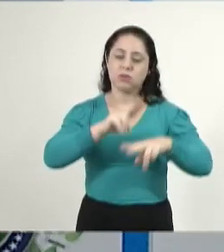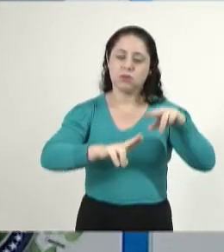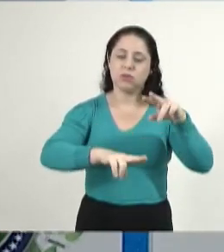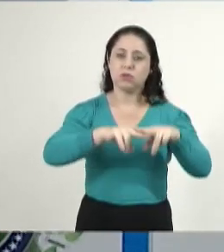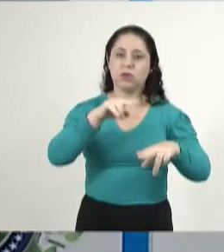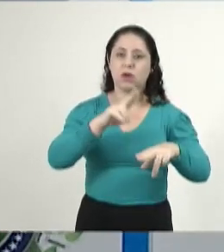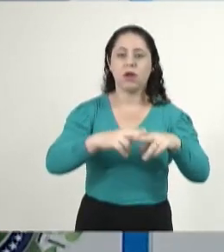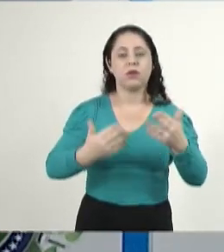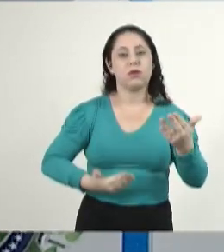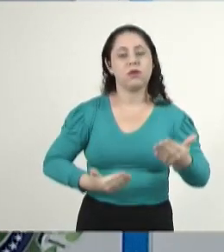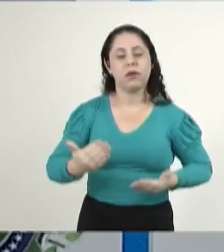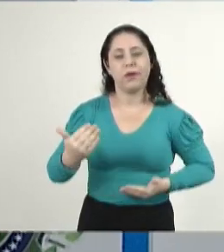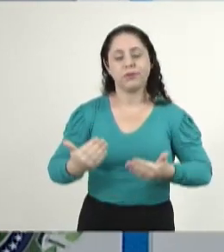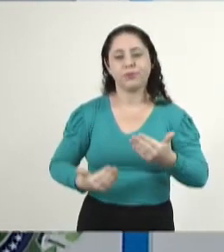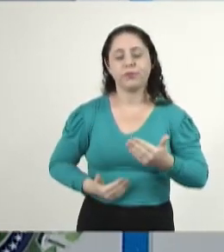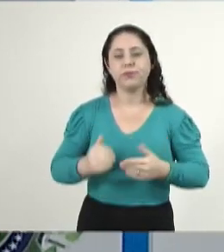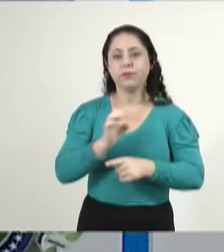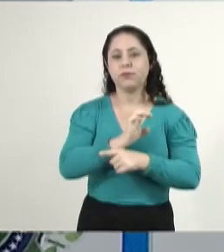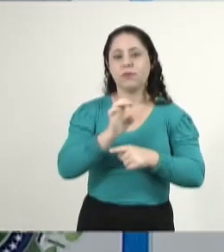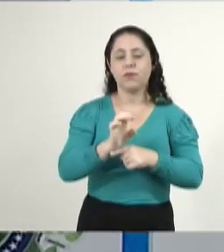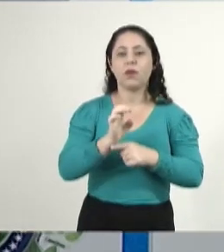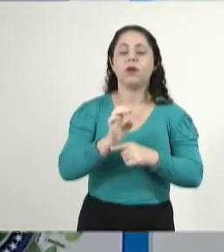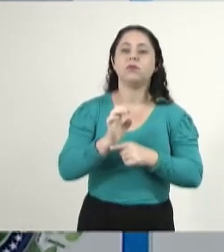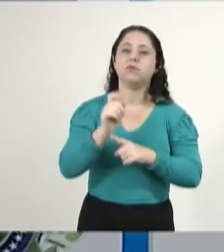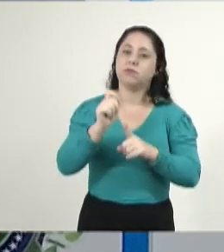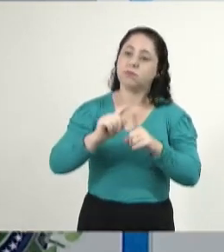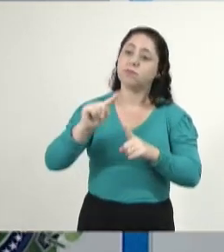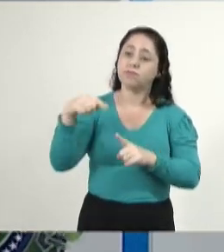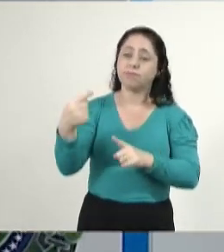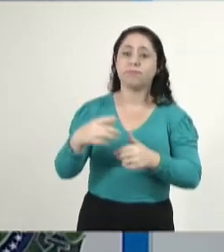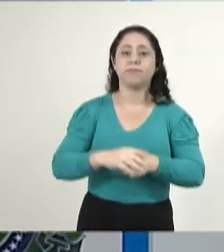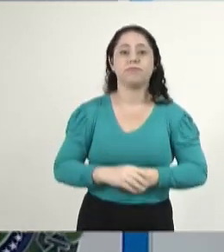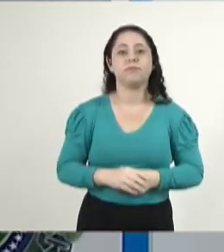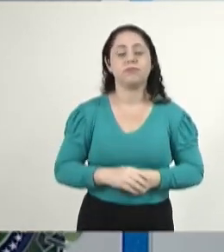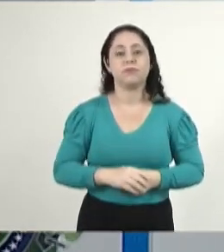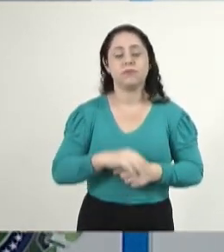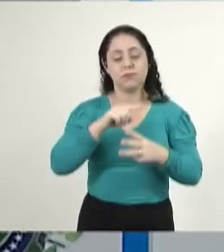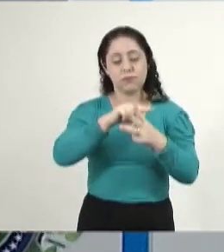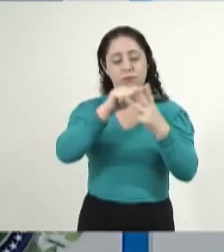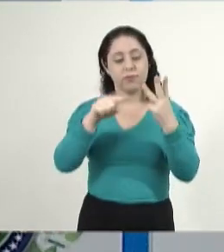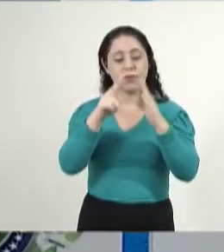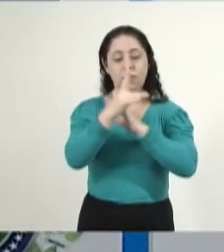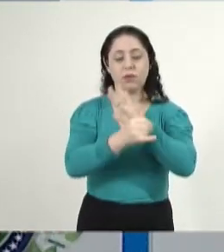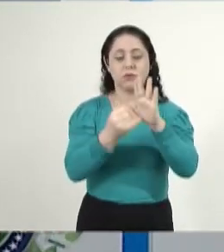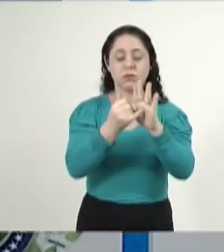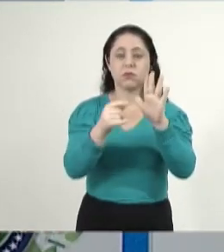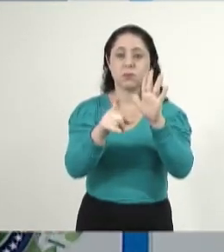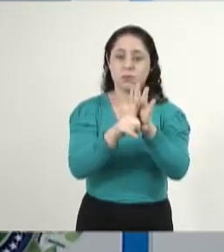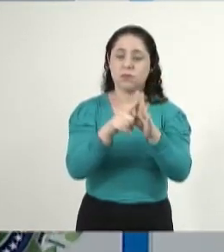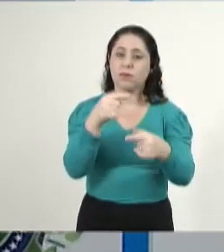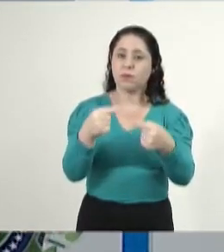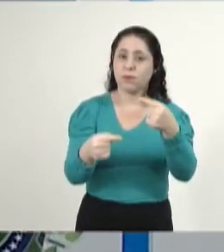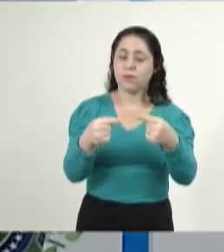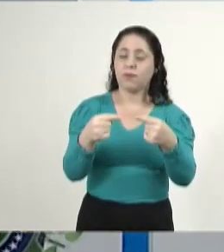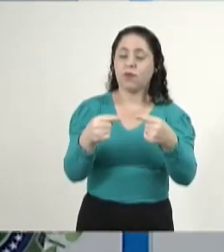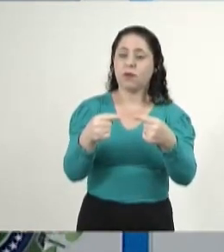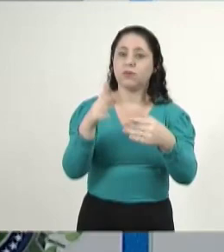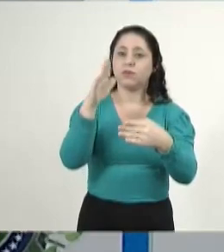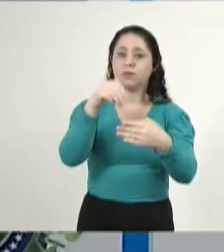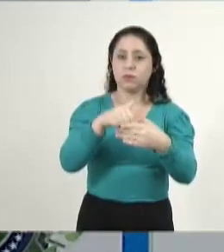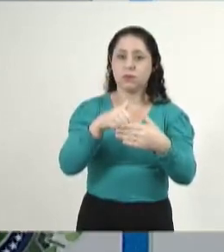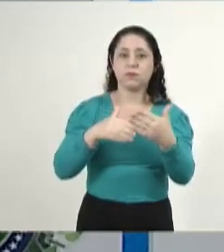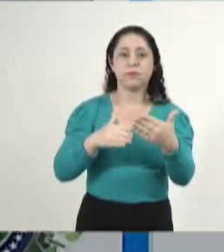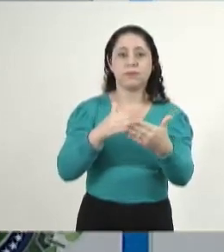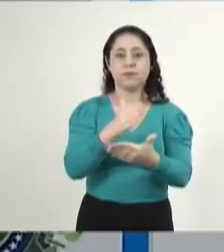servidores, que vai cair em junho, já no próximo mês. Bom, além desses 3 projetos de lei discutidos, votados